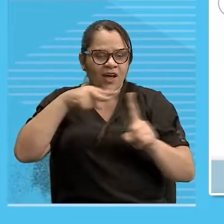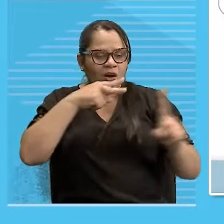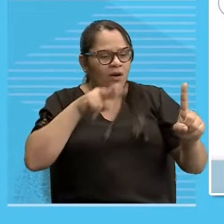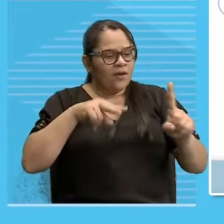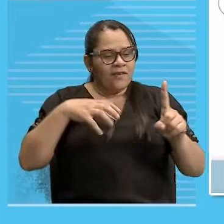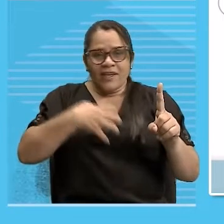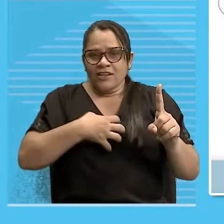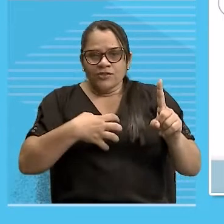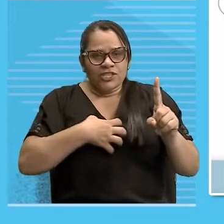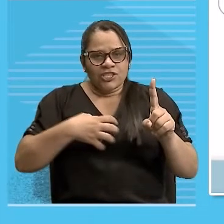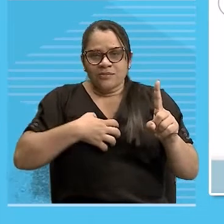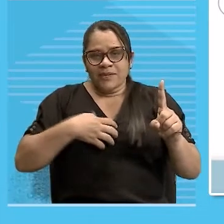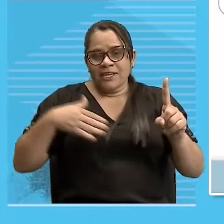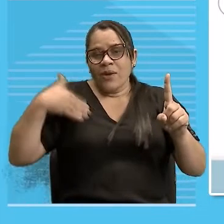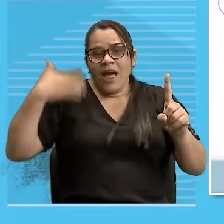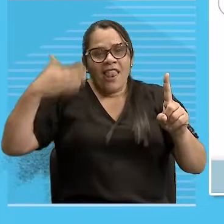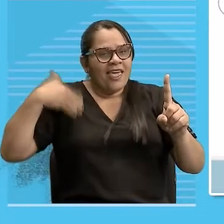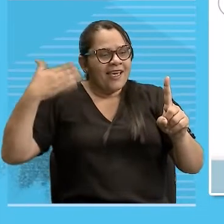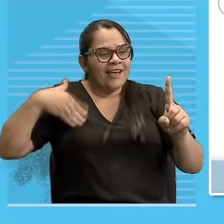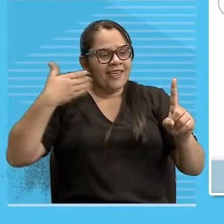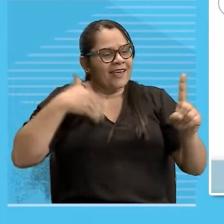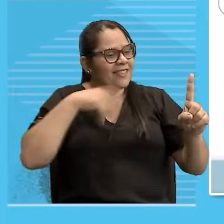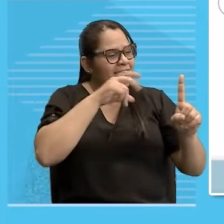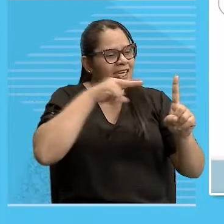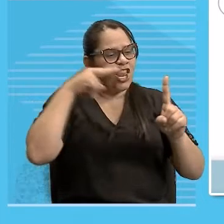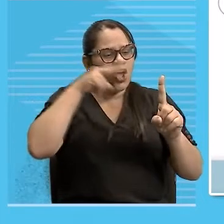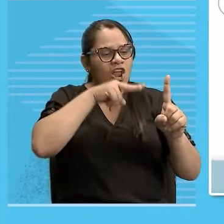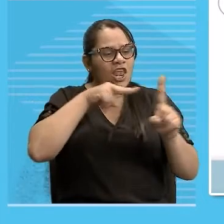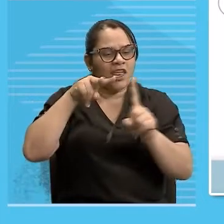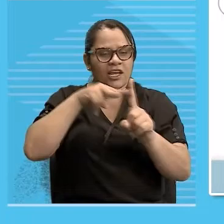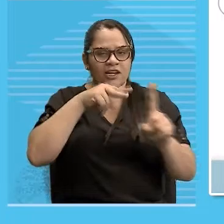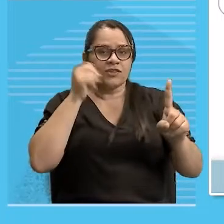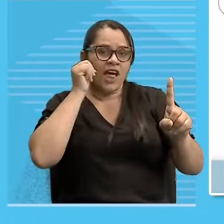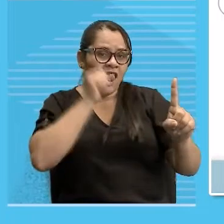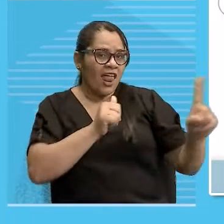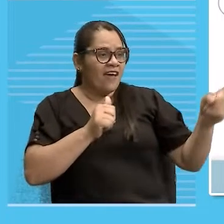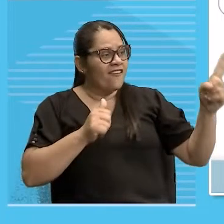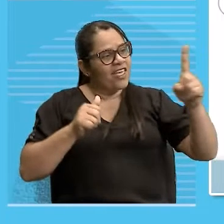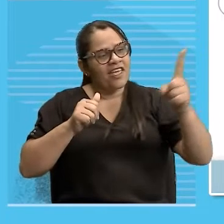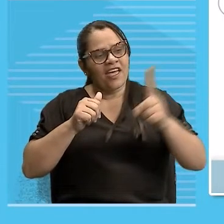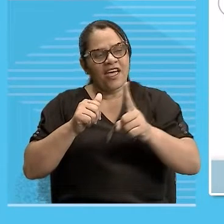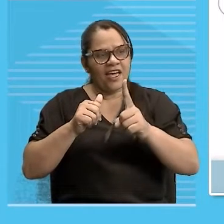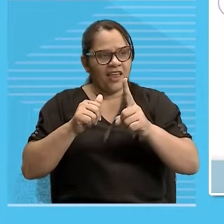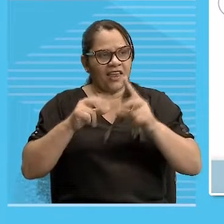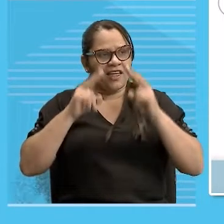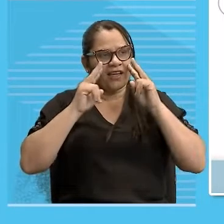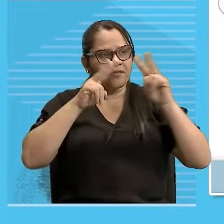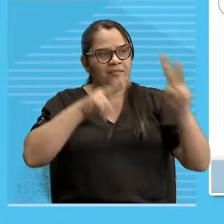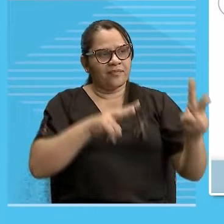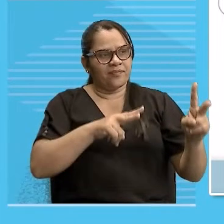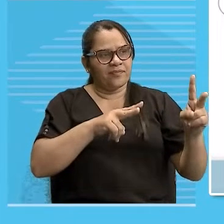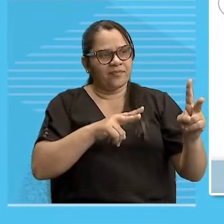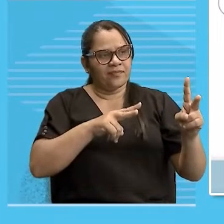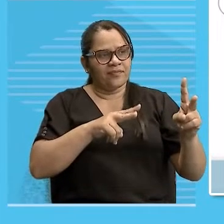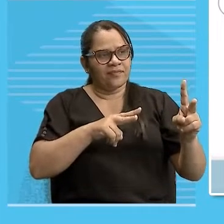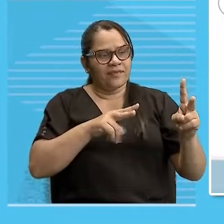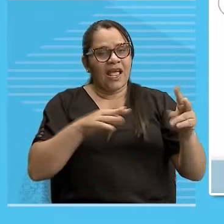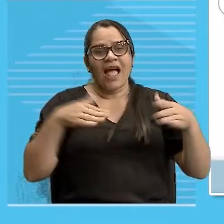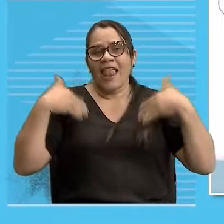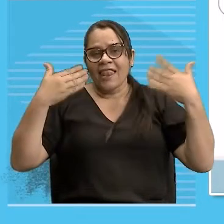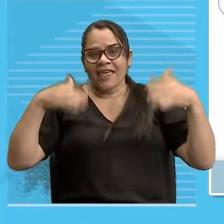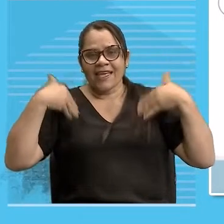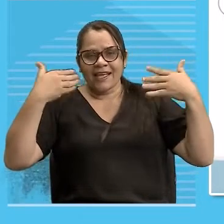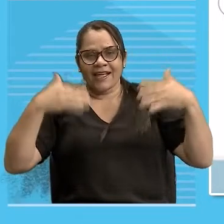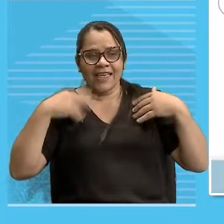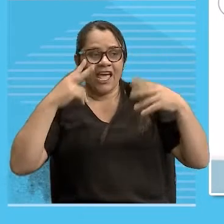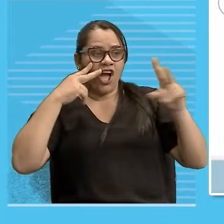meu Deus, lá vem ela. Né? Então você percebe aqui, ó. Ah. Como quem